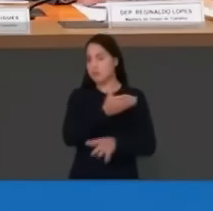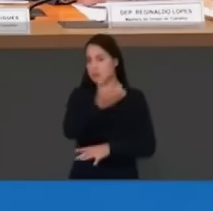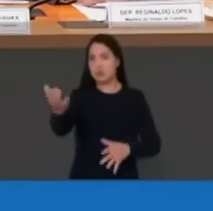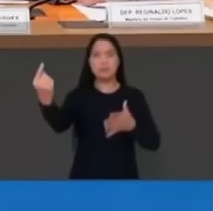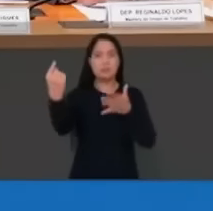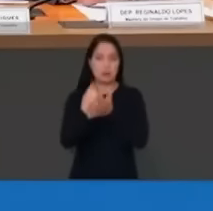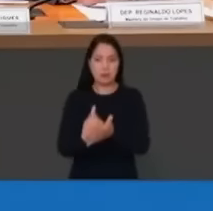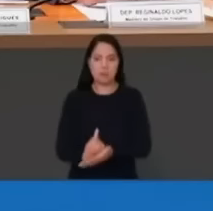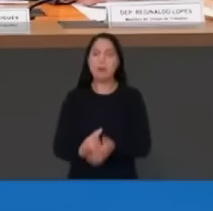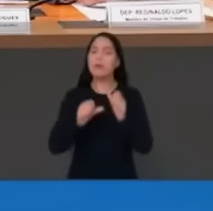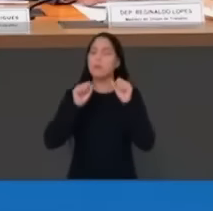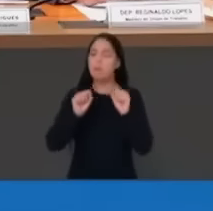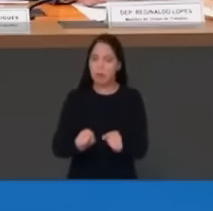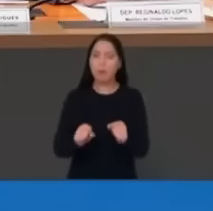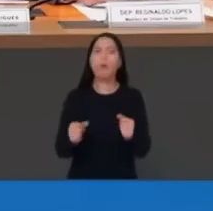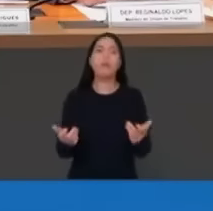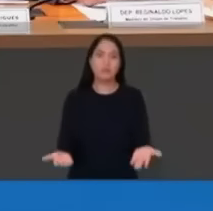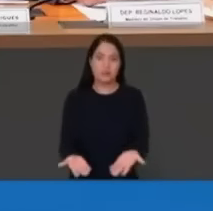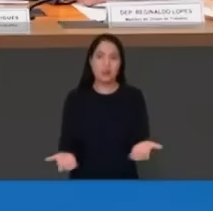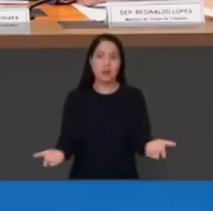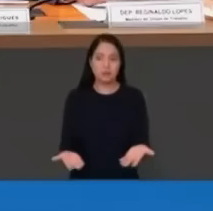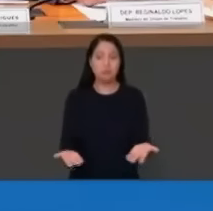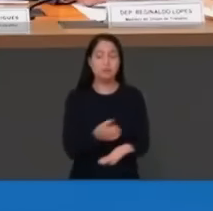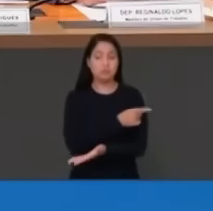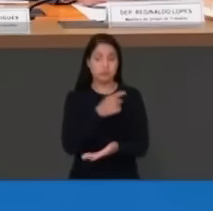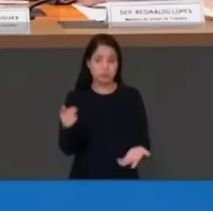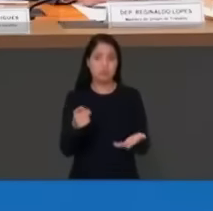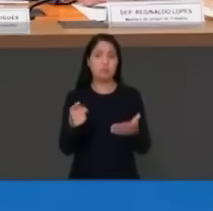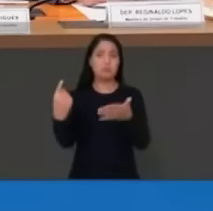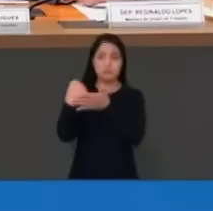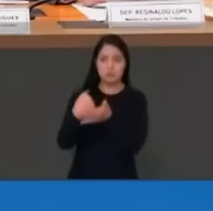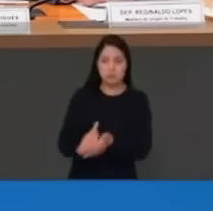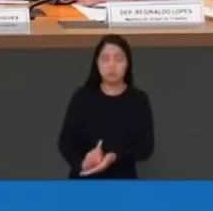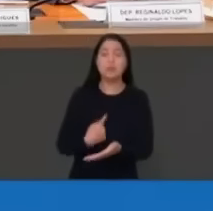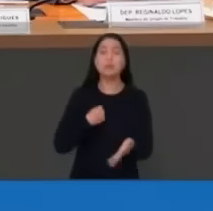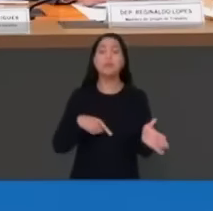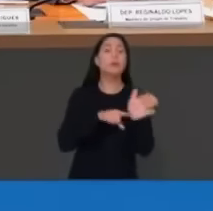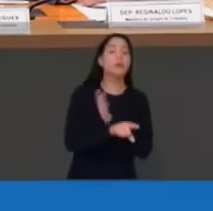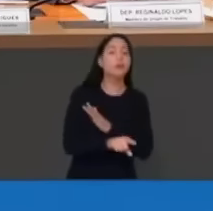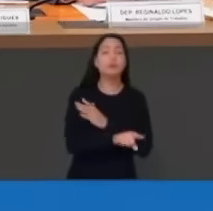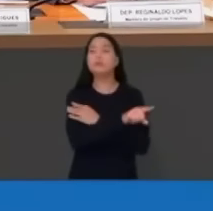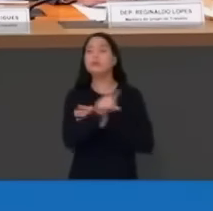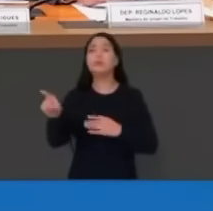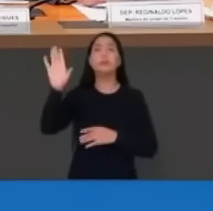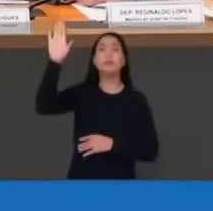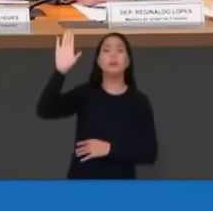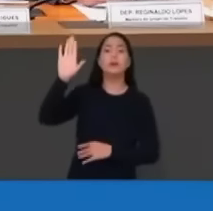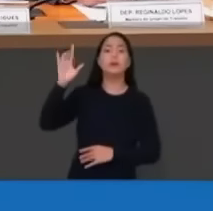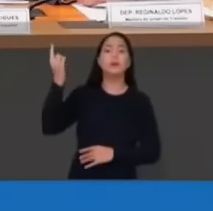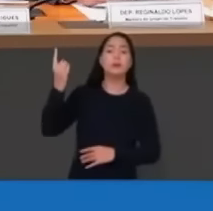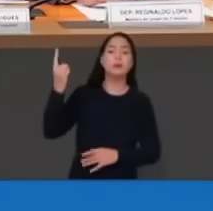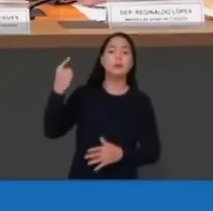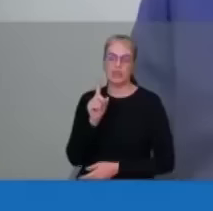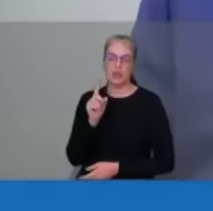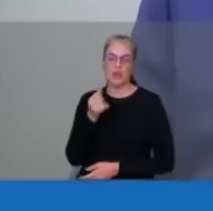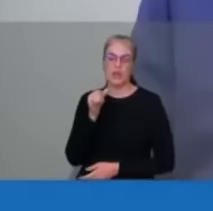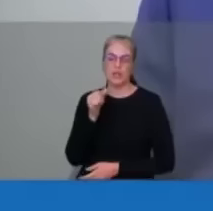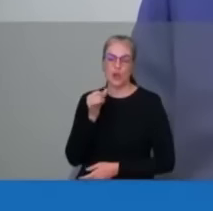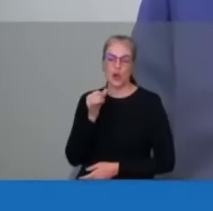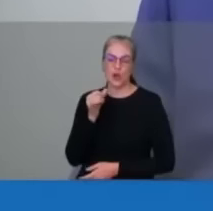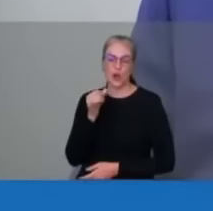52 foram para o estado que alguém me conte como essa conta fecha sabe como fecha Parem de gastar políticos